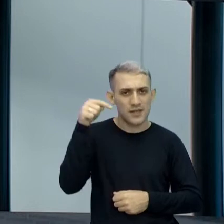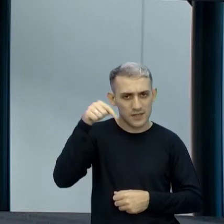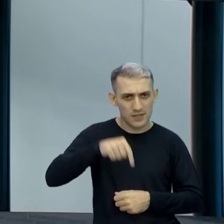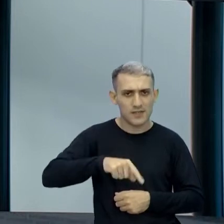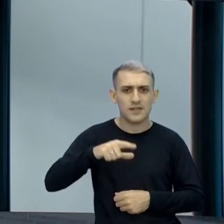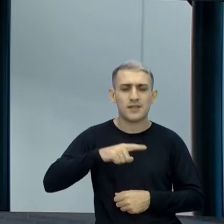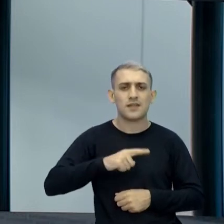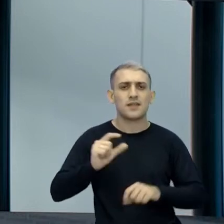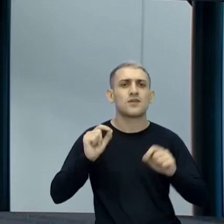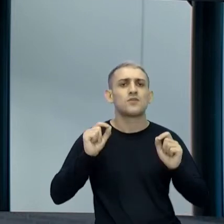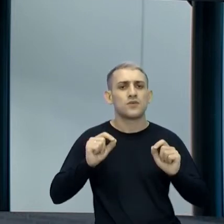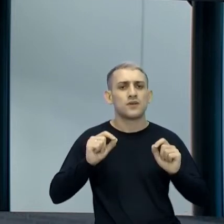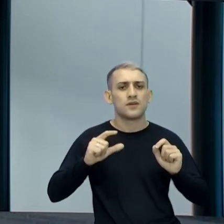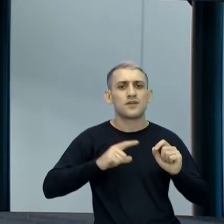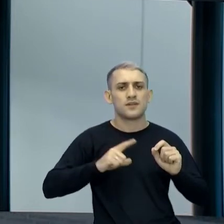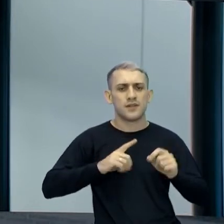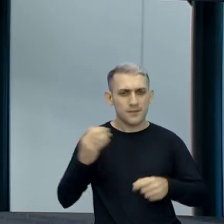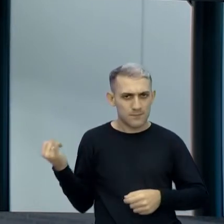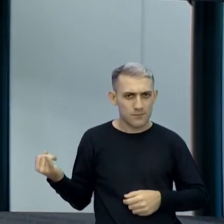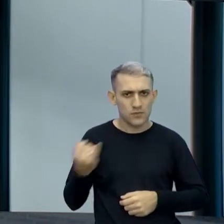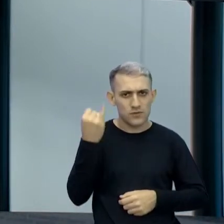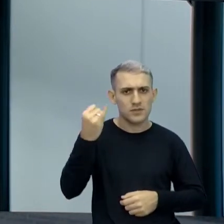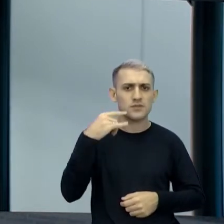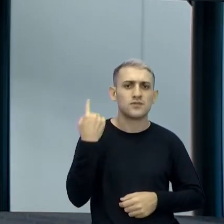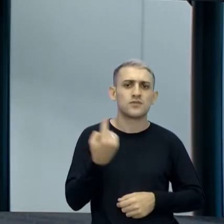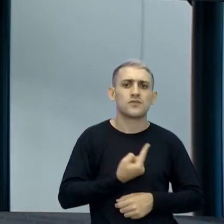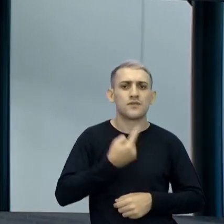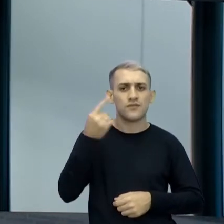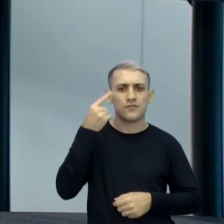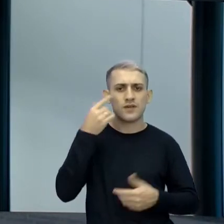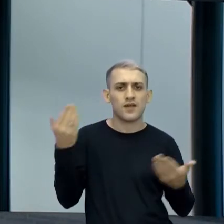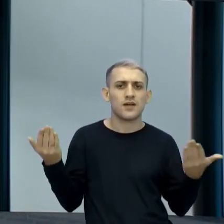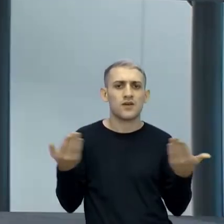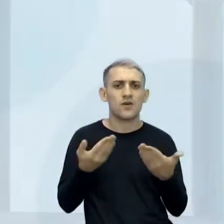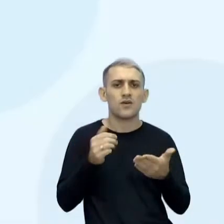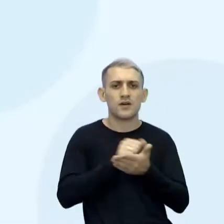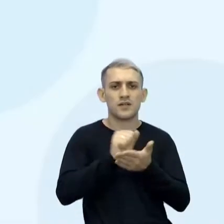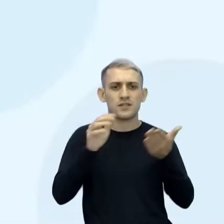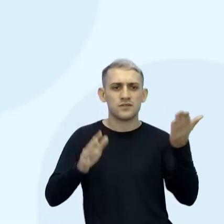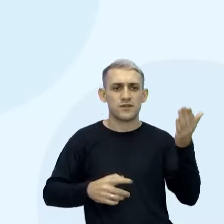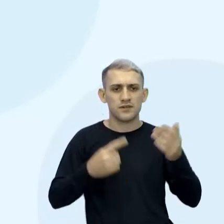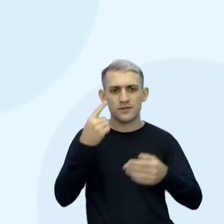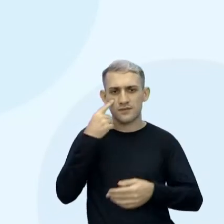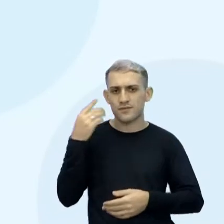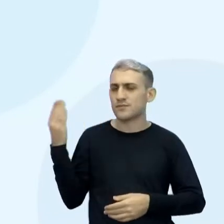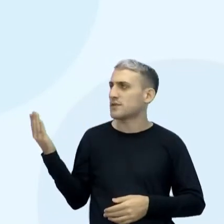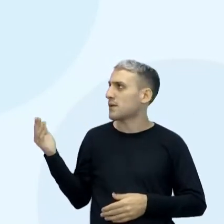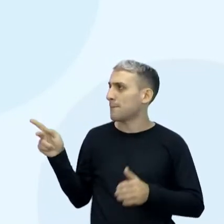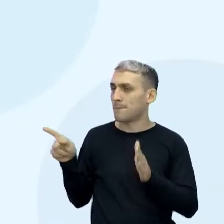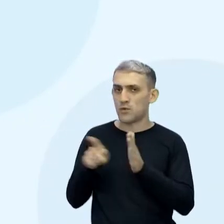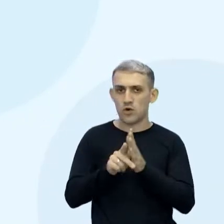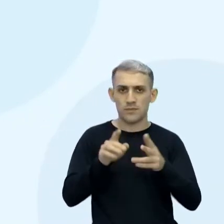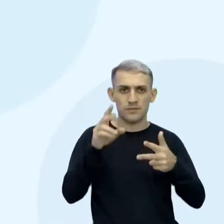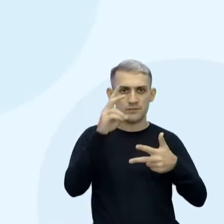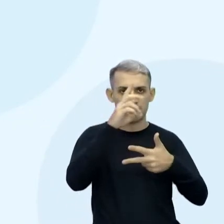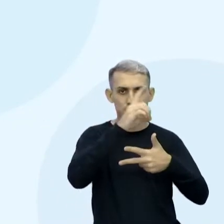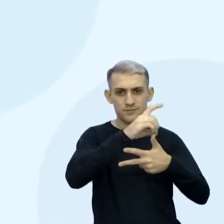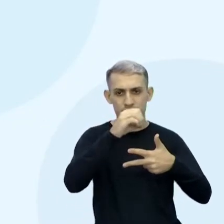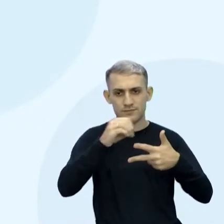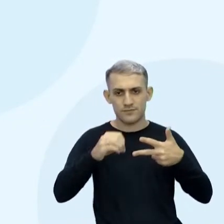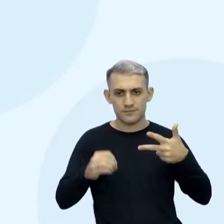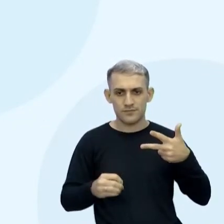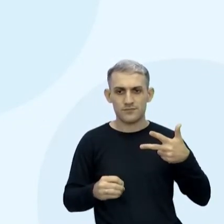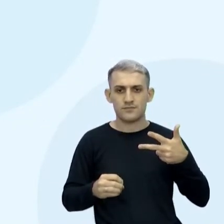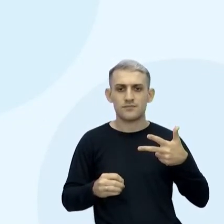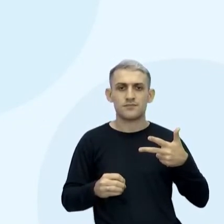tem uma importância, vamos pegar aqui um exercício que eu trouxe para vocês de uma prova do Enem. Então, a gente está falando